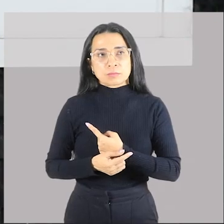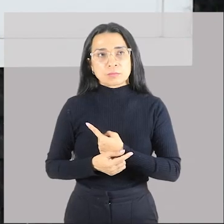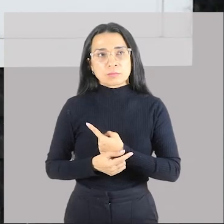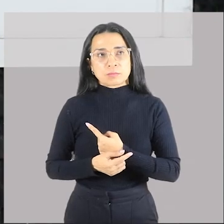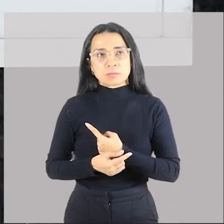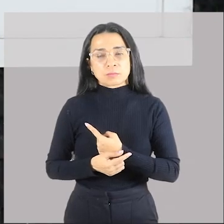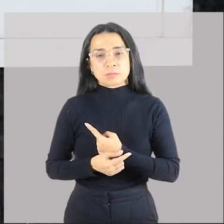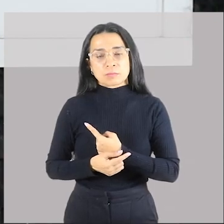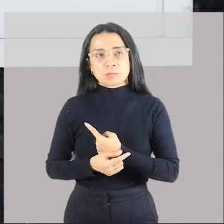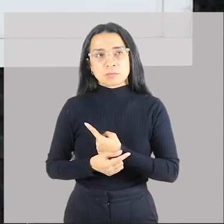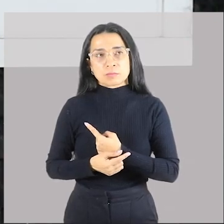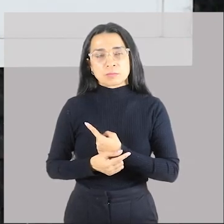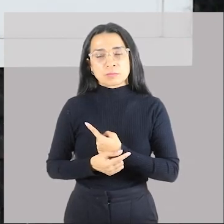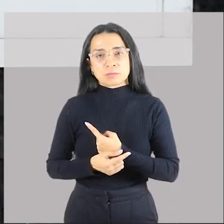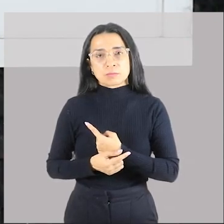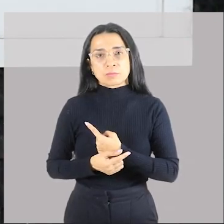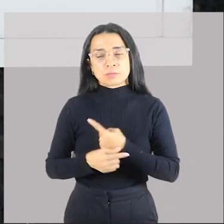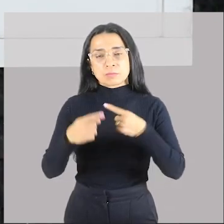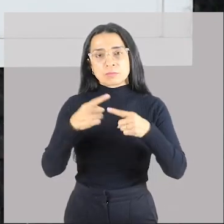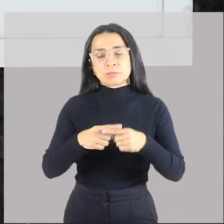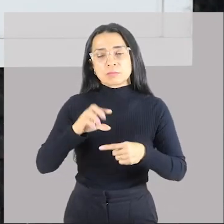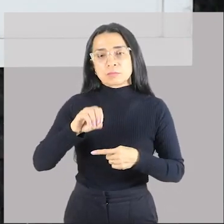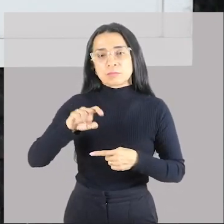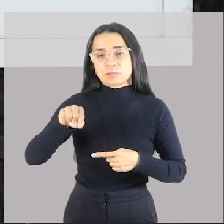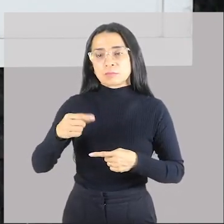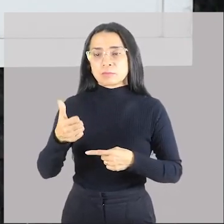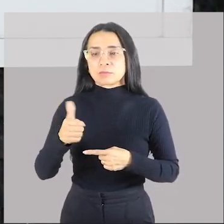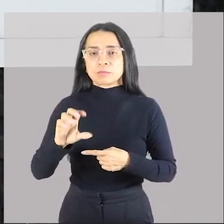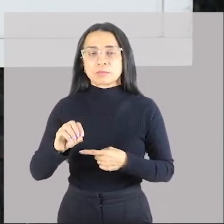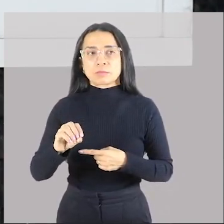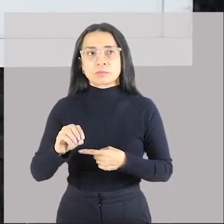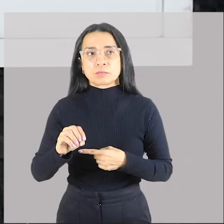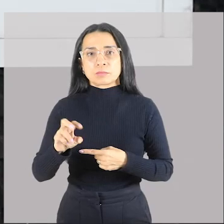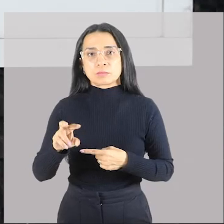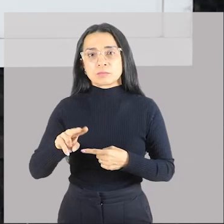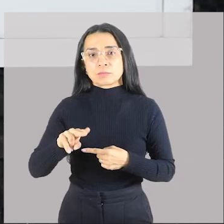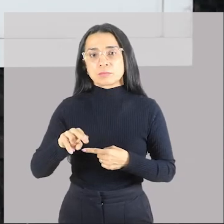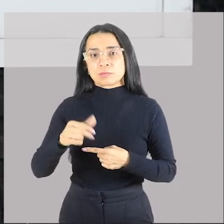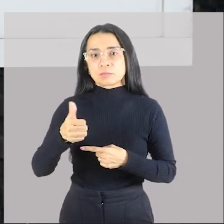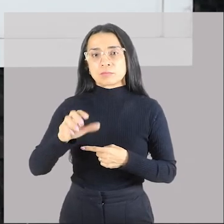Multiplicado por 0,10, isso vai dar R$100.